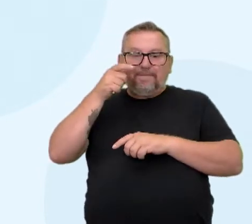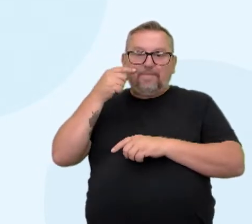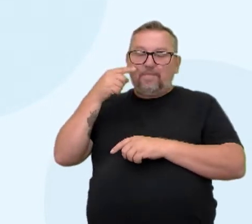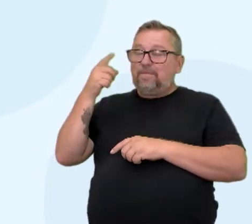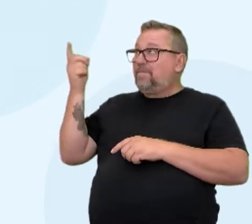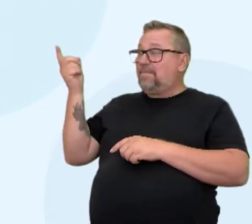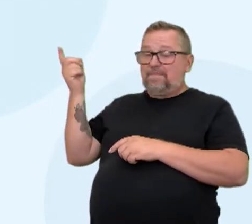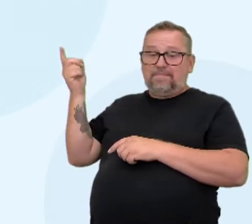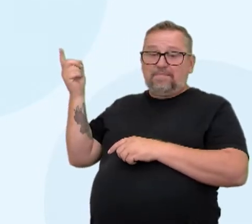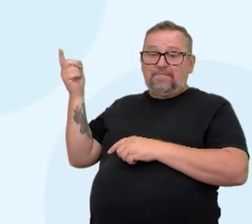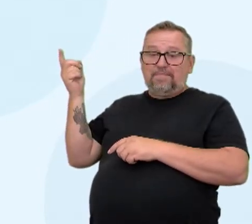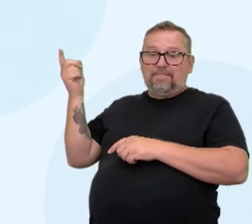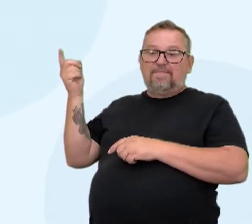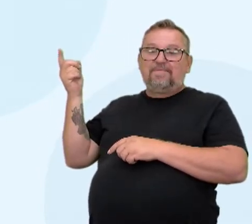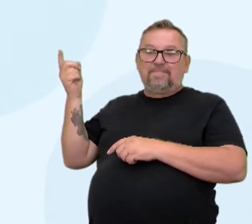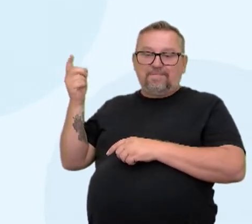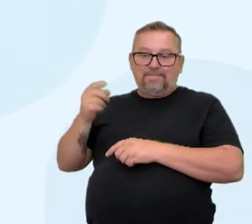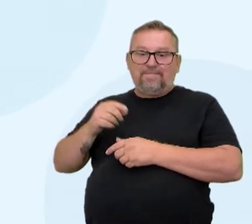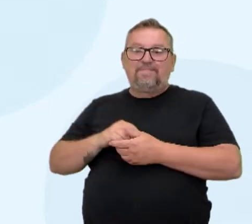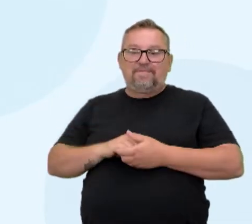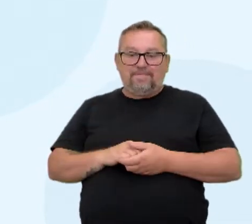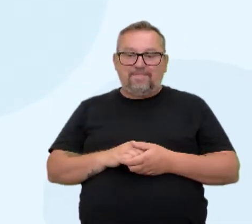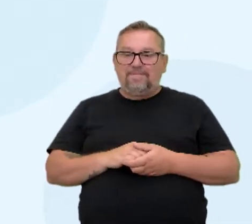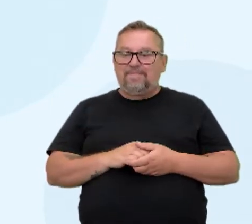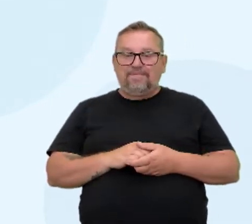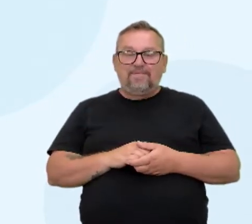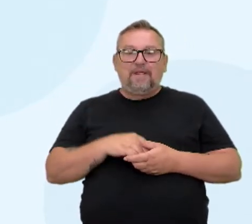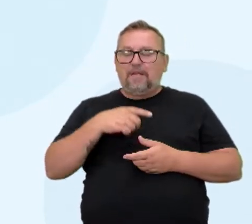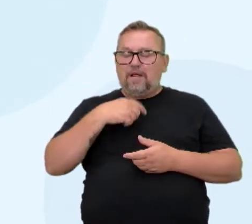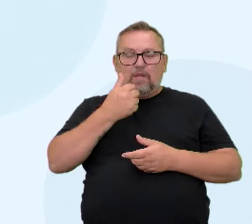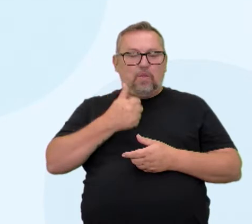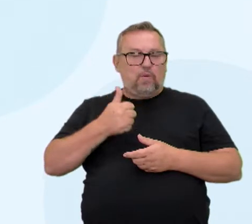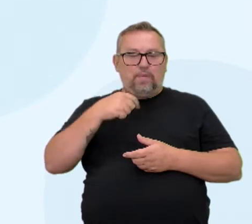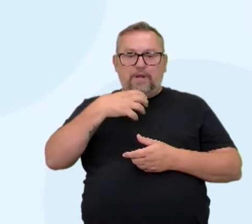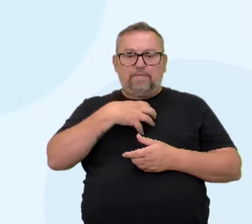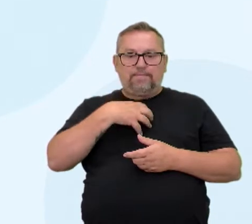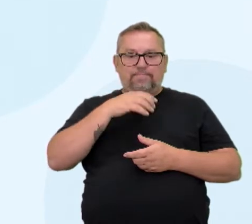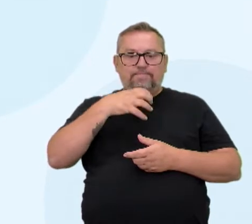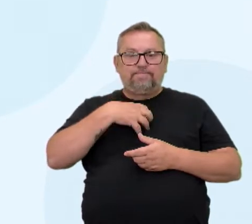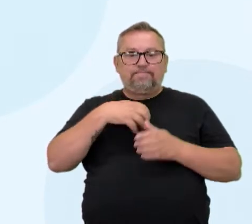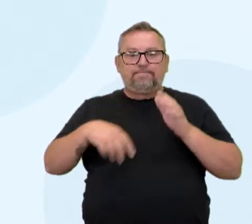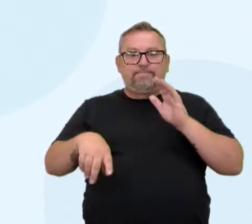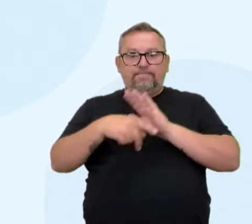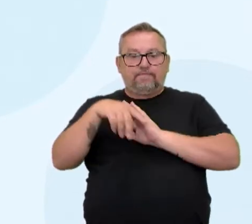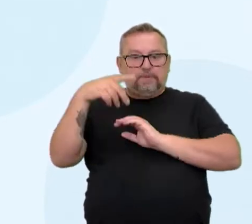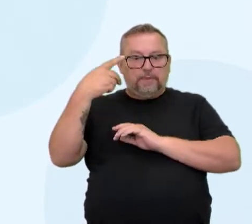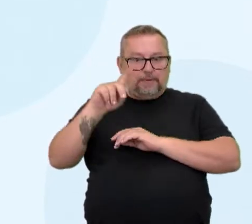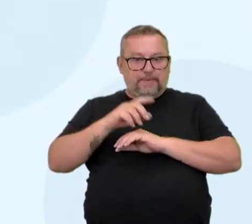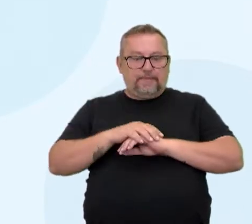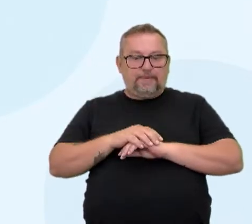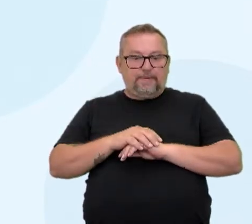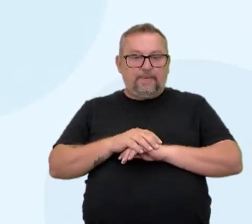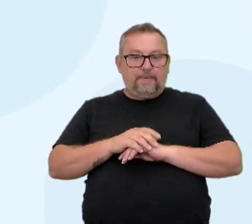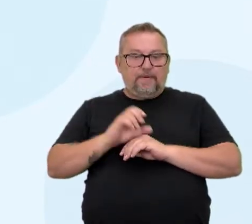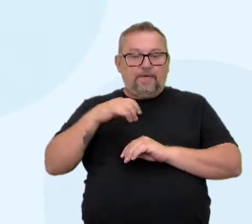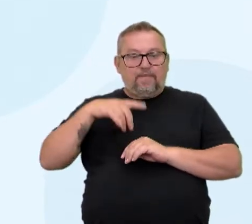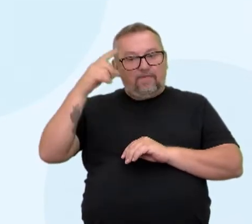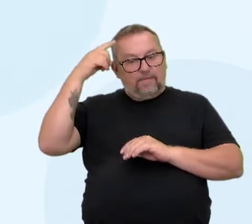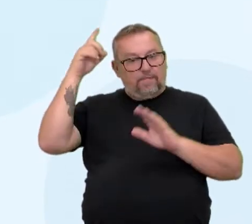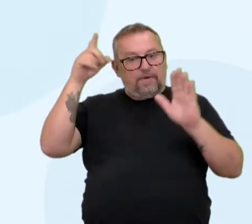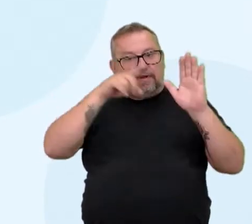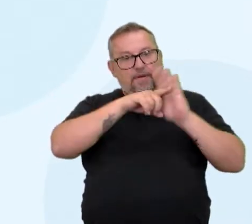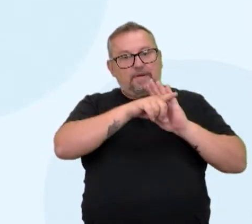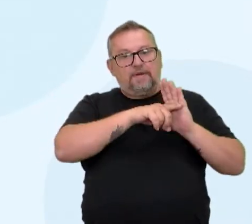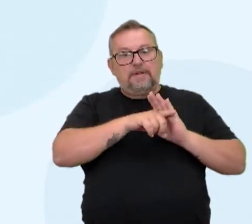mais de 2 ramificações secundárias e tá tudo bem. Cada um tem o seu mapa mental. Então, se você for pesquisar,